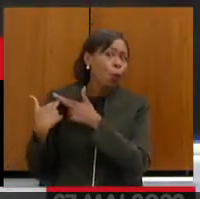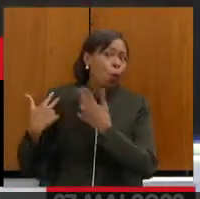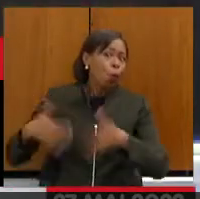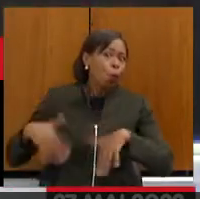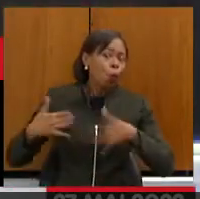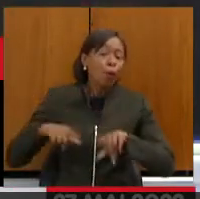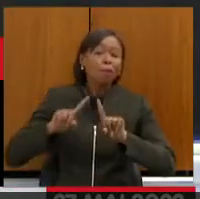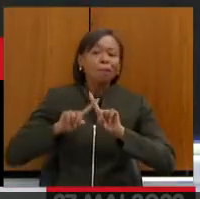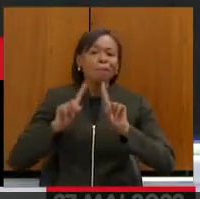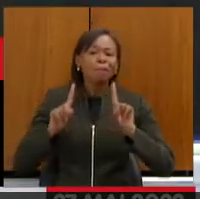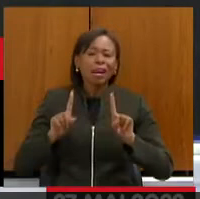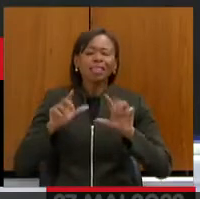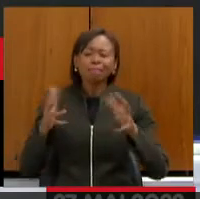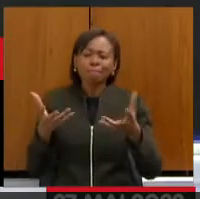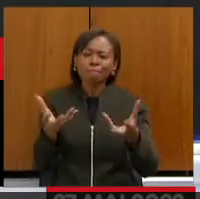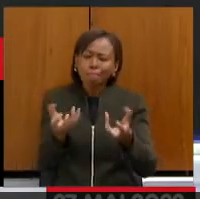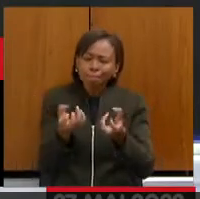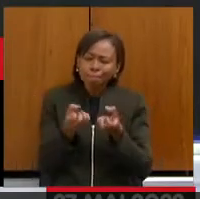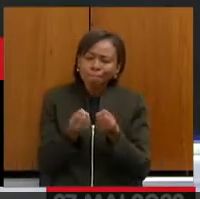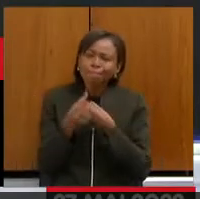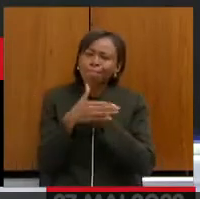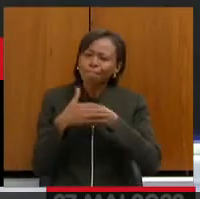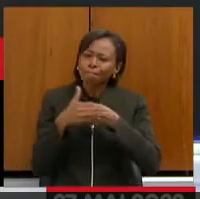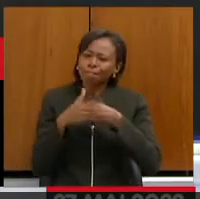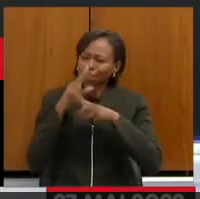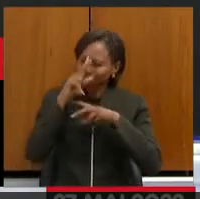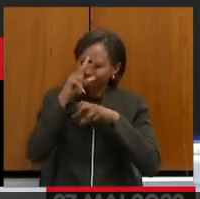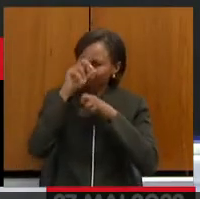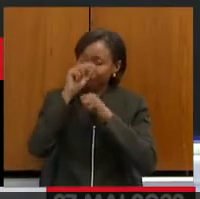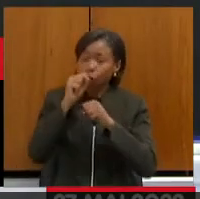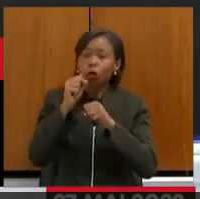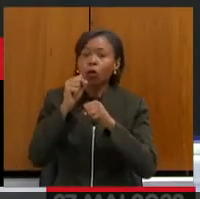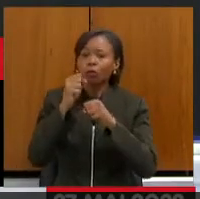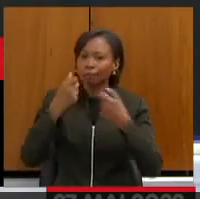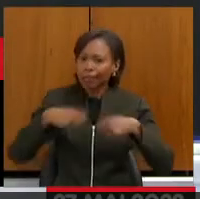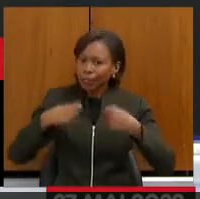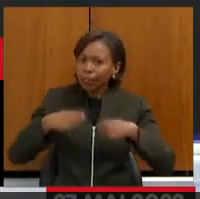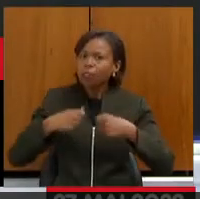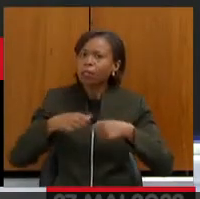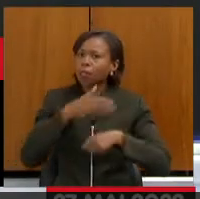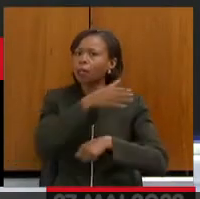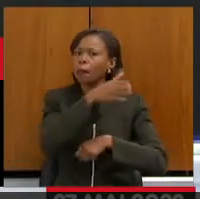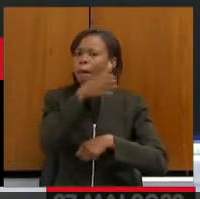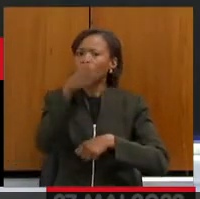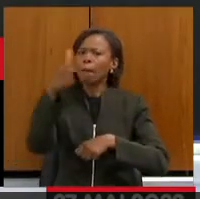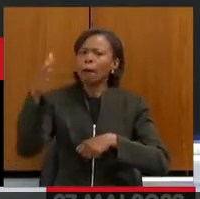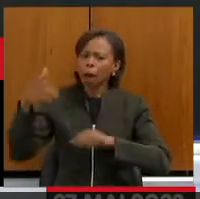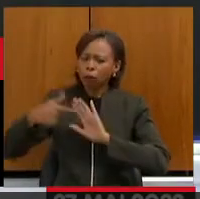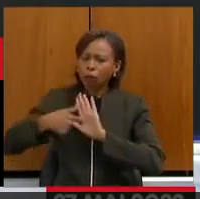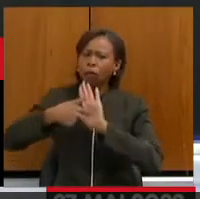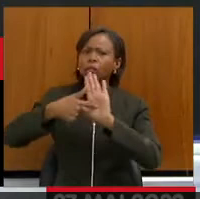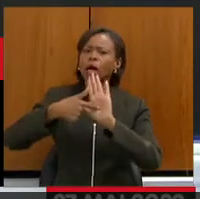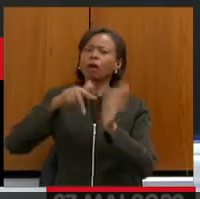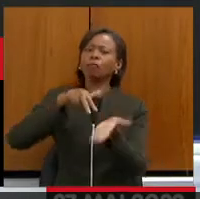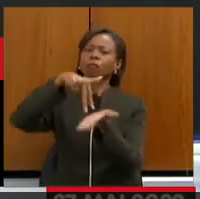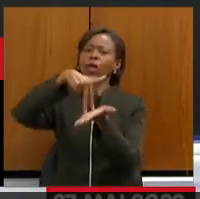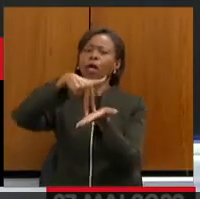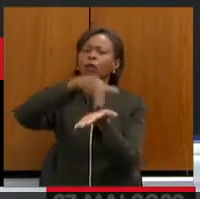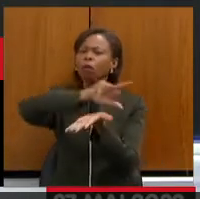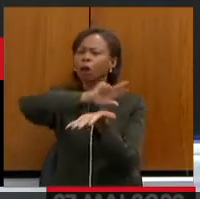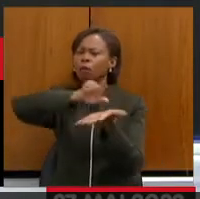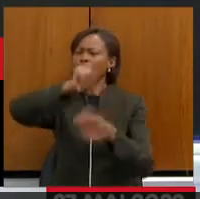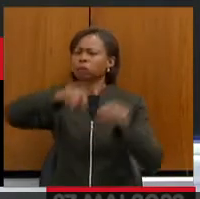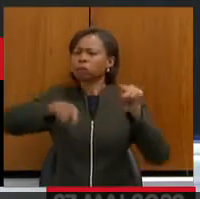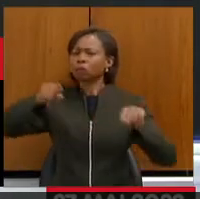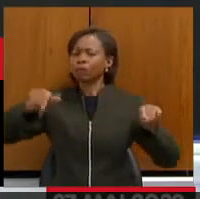carinho e força pois é preciso estar em todos os espaços levando a nossa representatividade a nossa pluralidade e